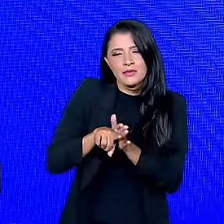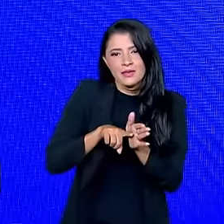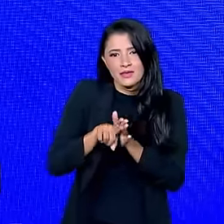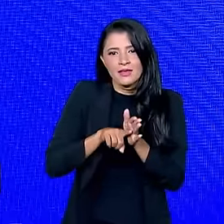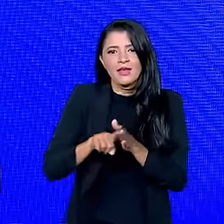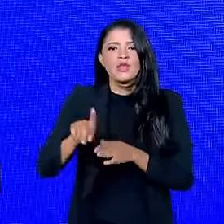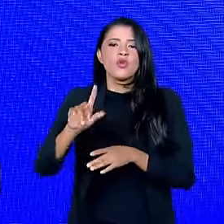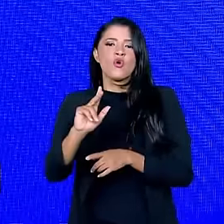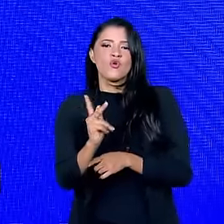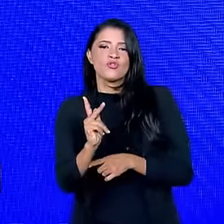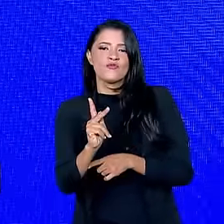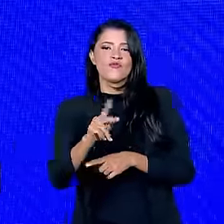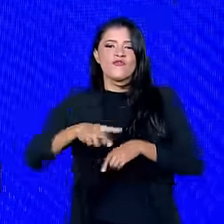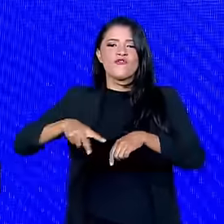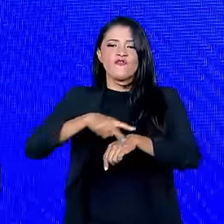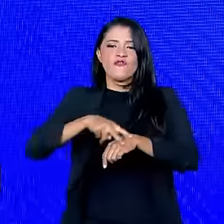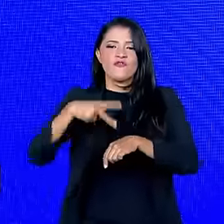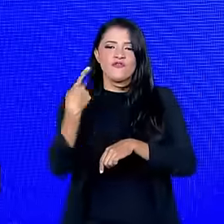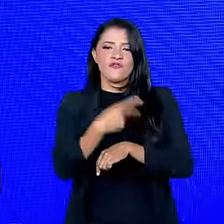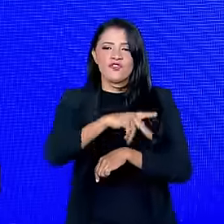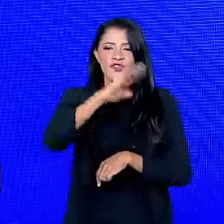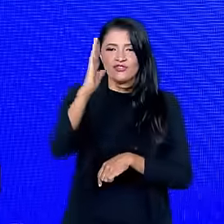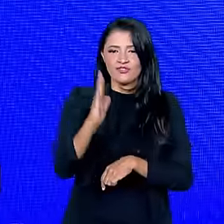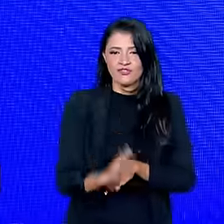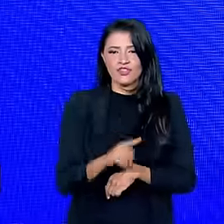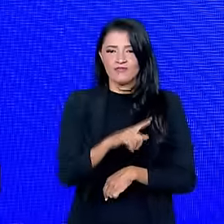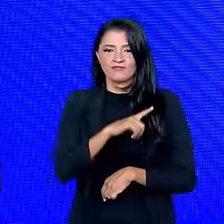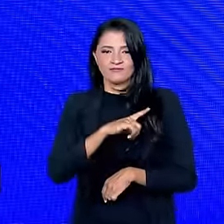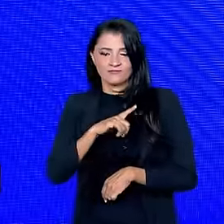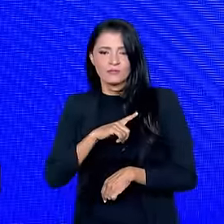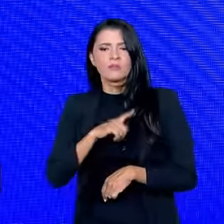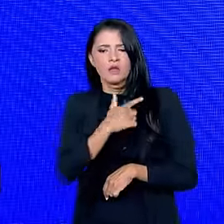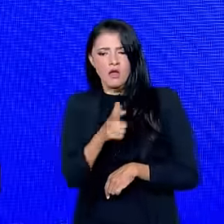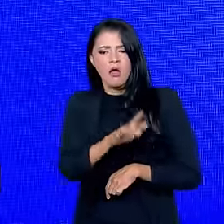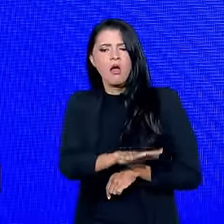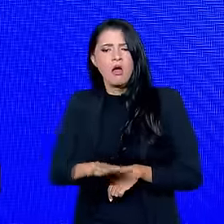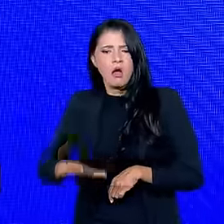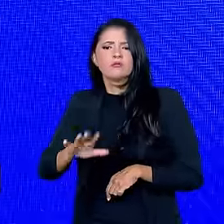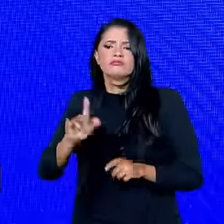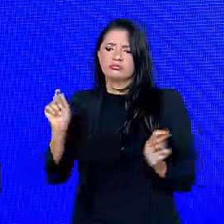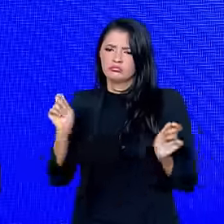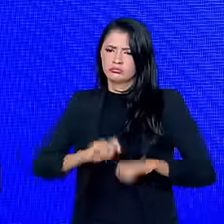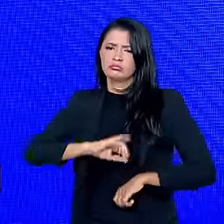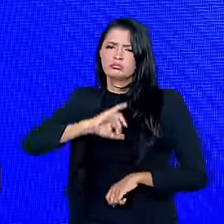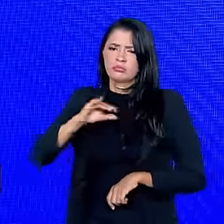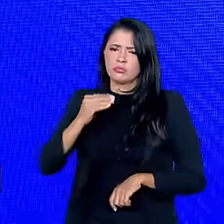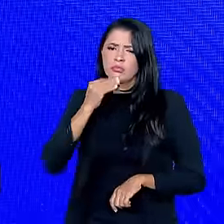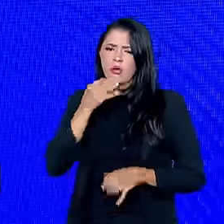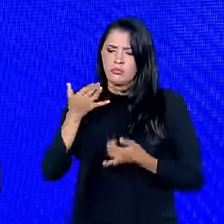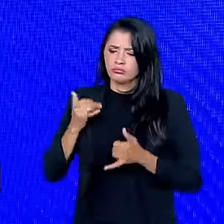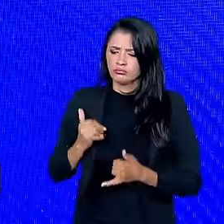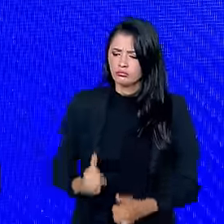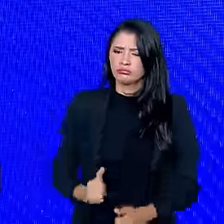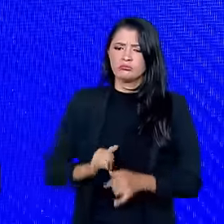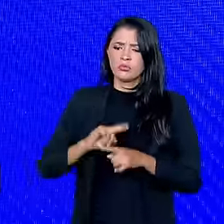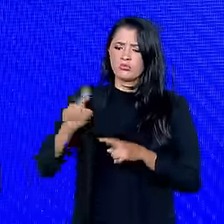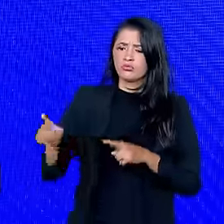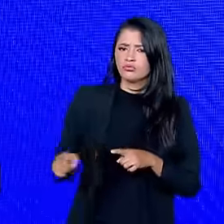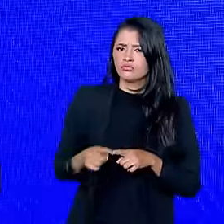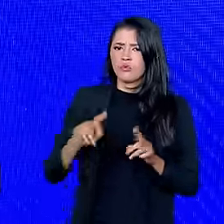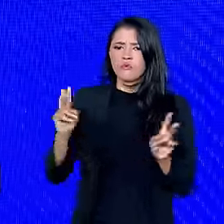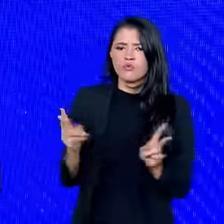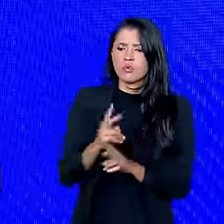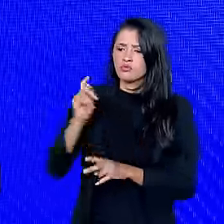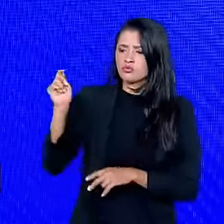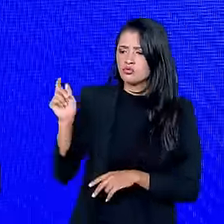Brasil. Além dessas áreas, nós temos grandes oportunidades de energias renováveis. Segundo